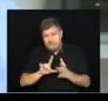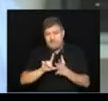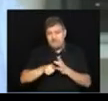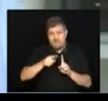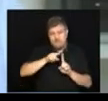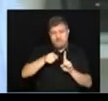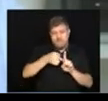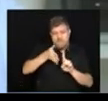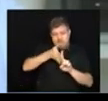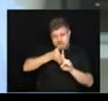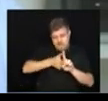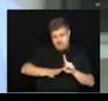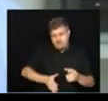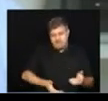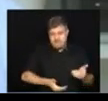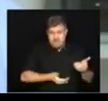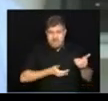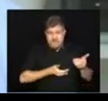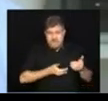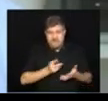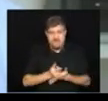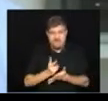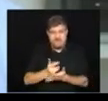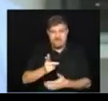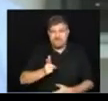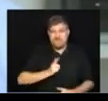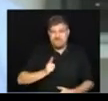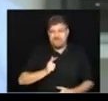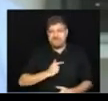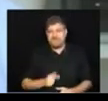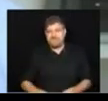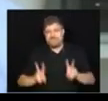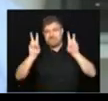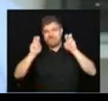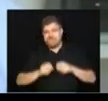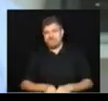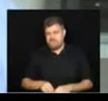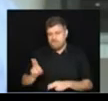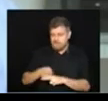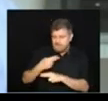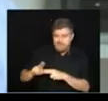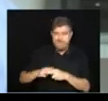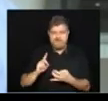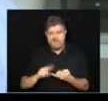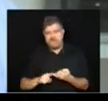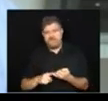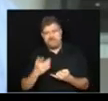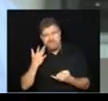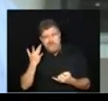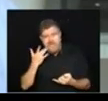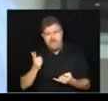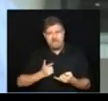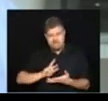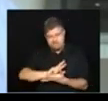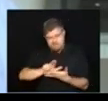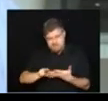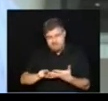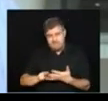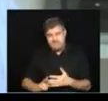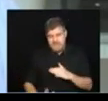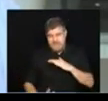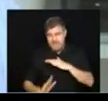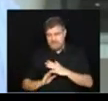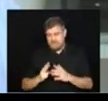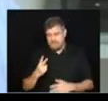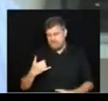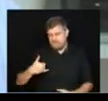nasce, sempre tem a questão das guloseimas. É. E assim, criança até 2 anos,